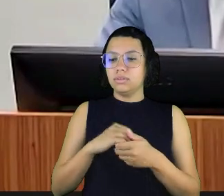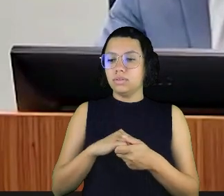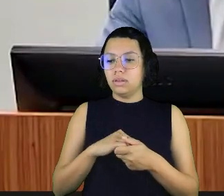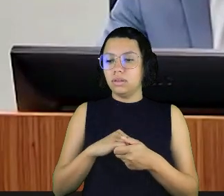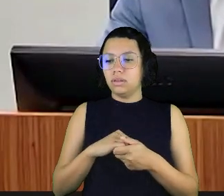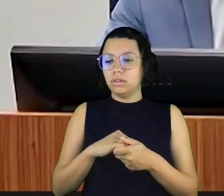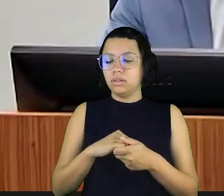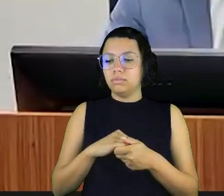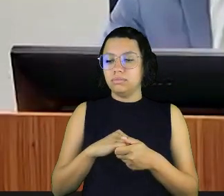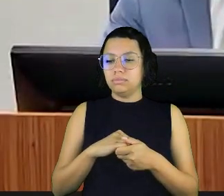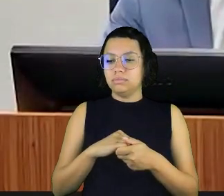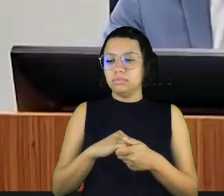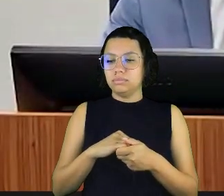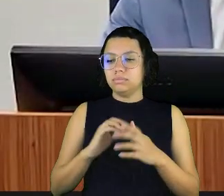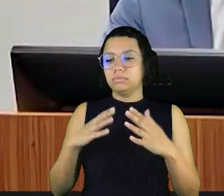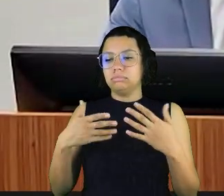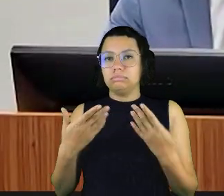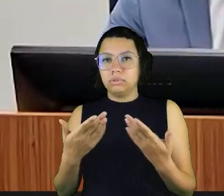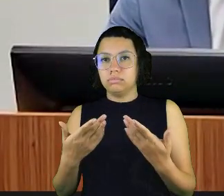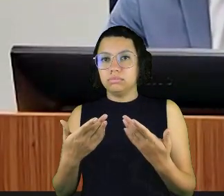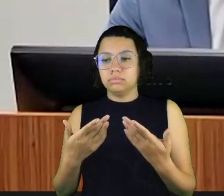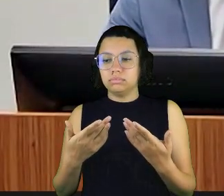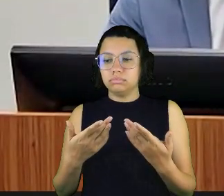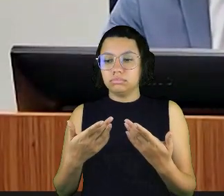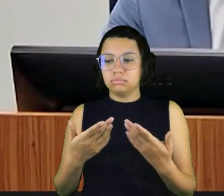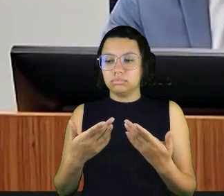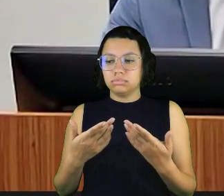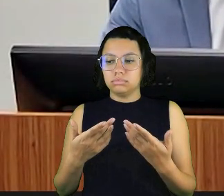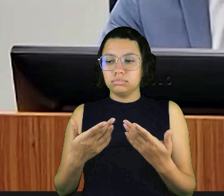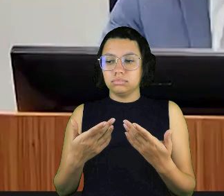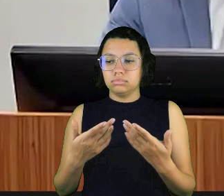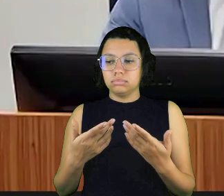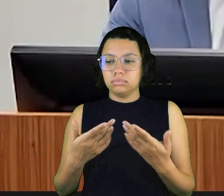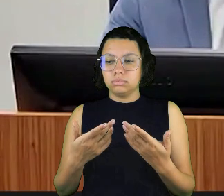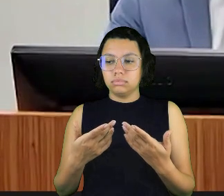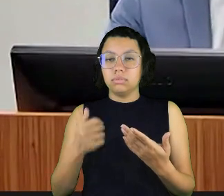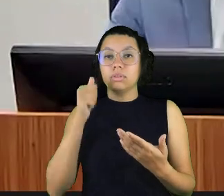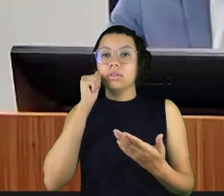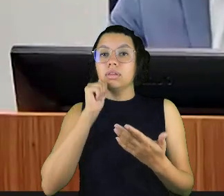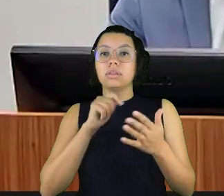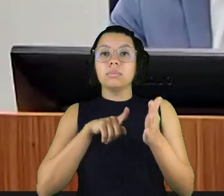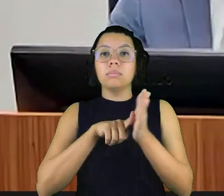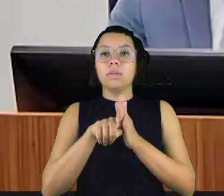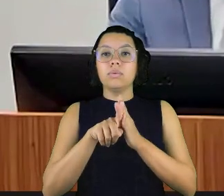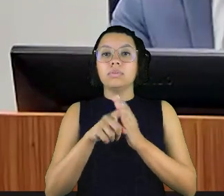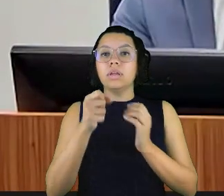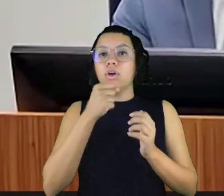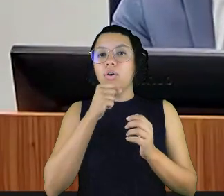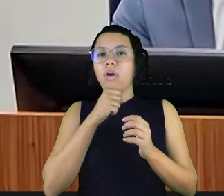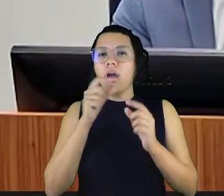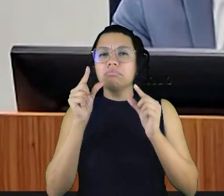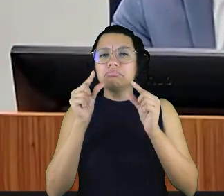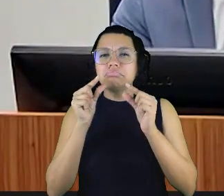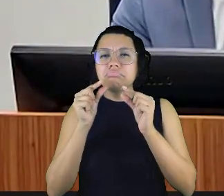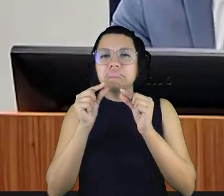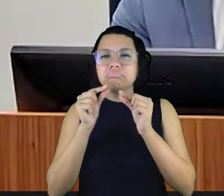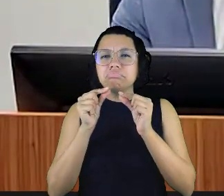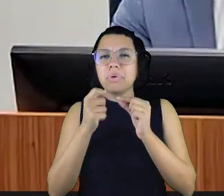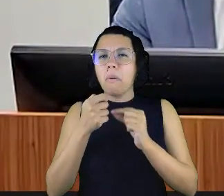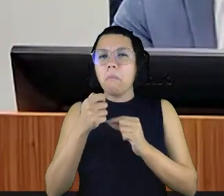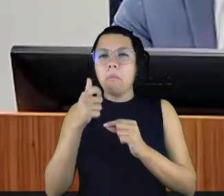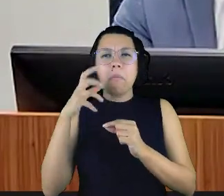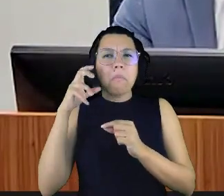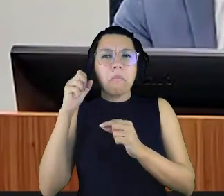uma discrepância grande da primeira e da segunda instância em relação ao uso da teimosia. Tem muitos juízes